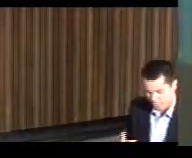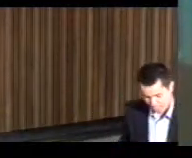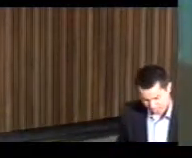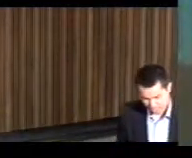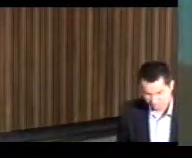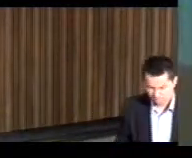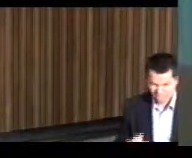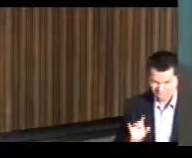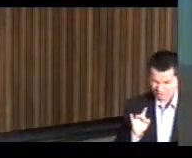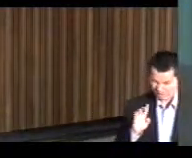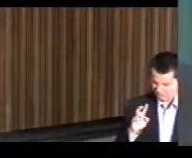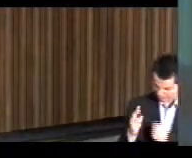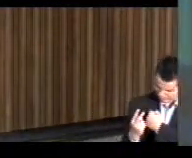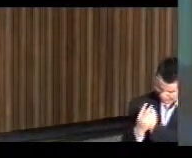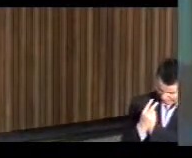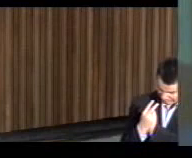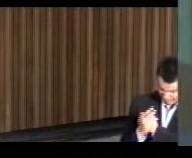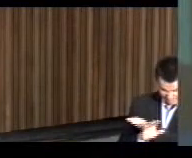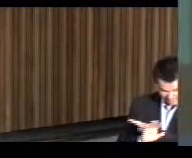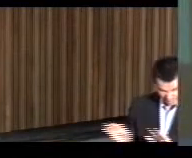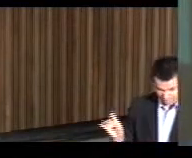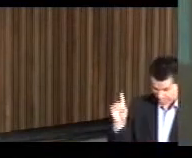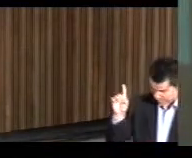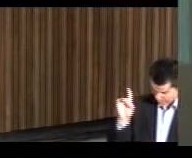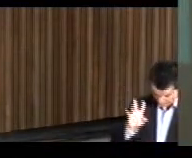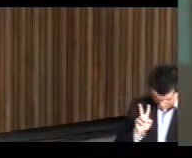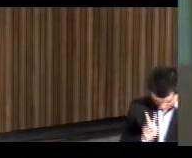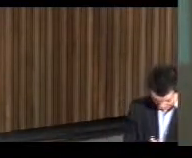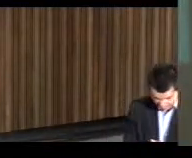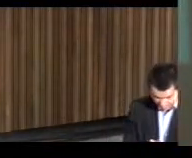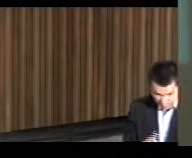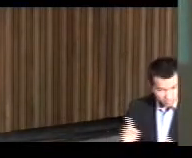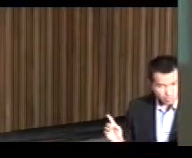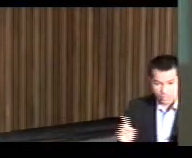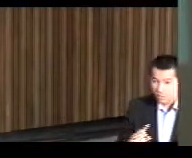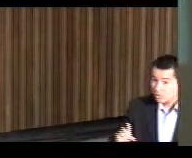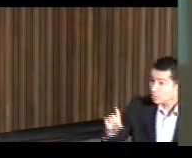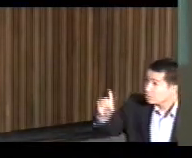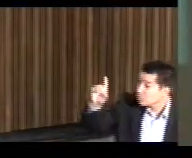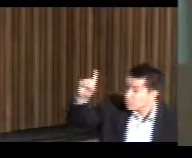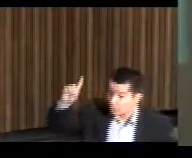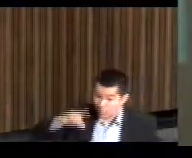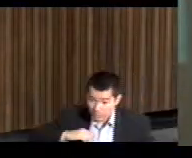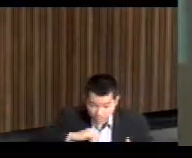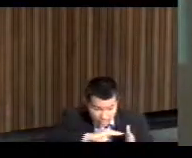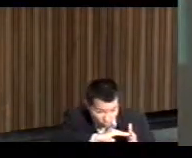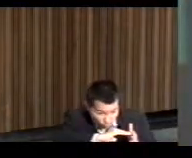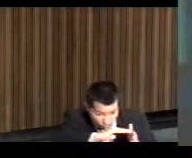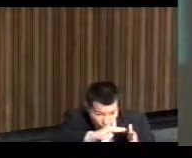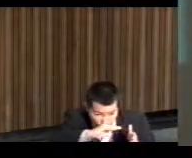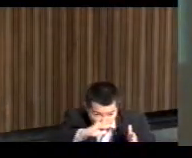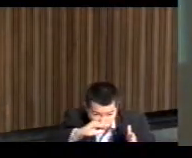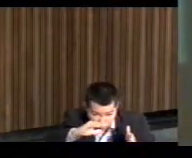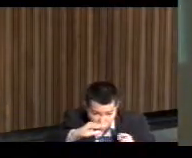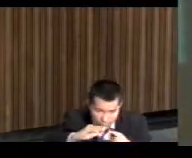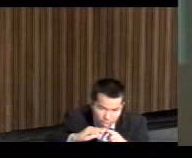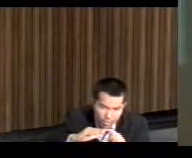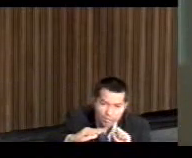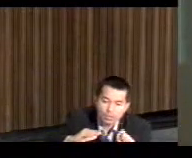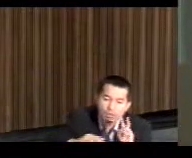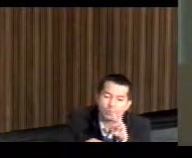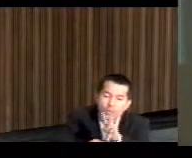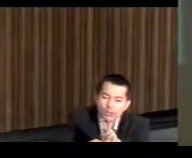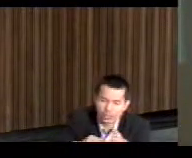Deus Todo-Poderoso? Anda comigo, porque eu vou abençoar a